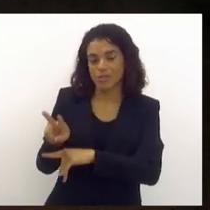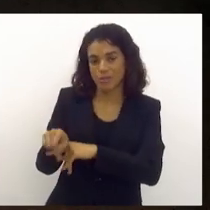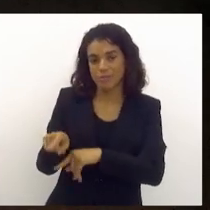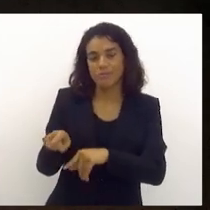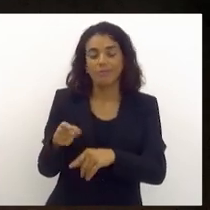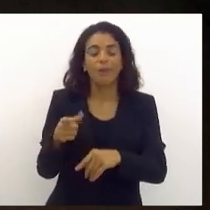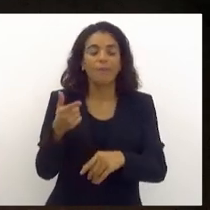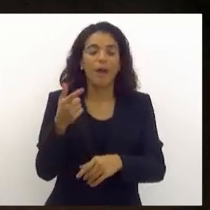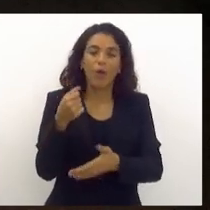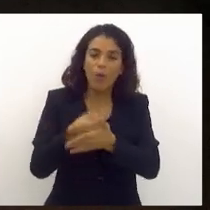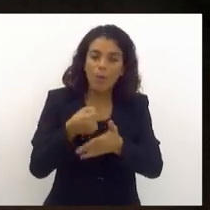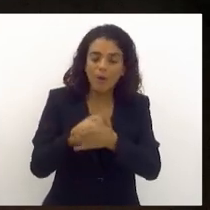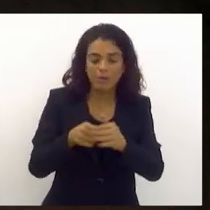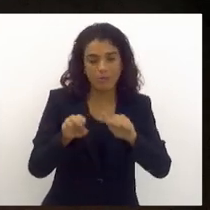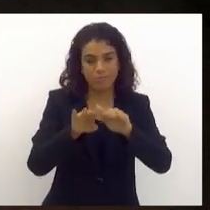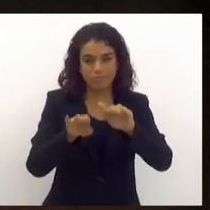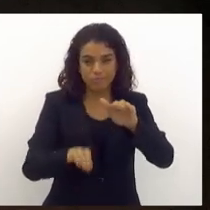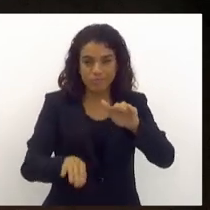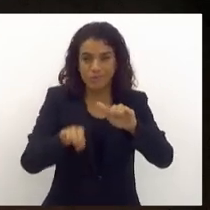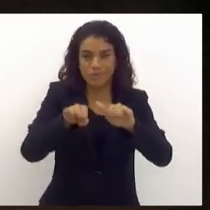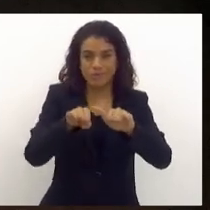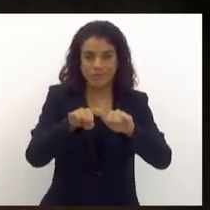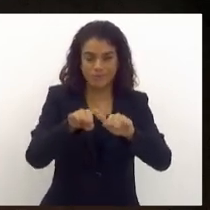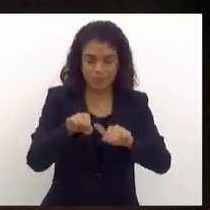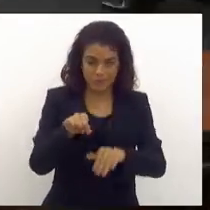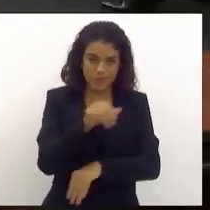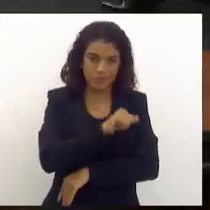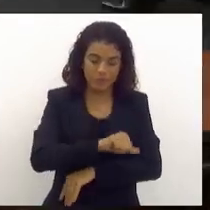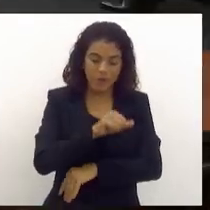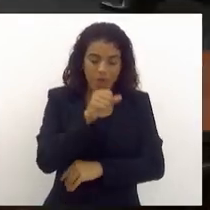combater a desigualdade, promover bem-estar no Rio de Janeiro.